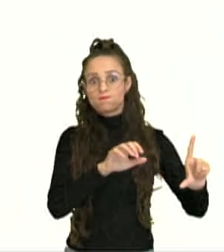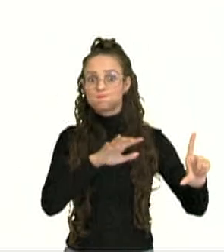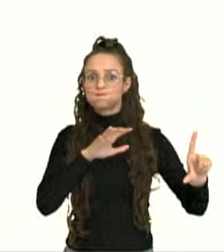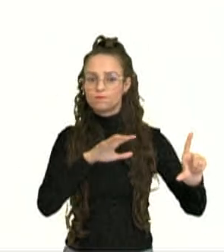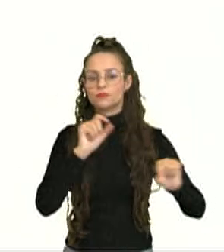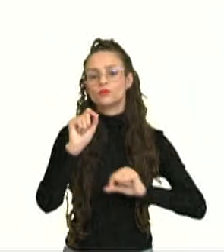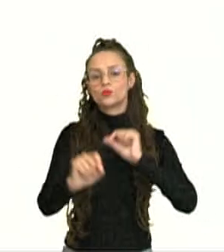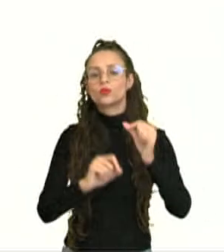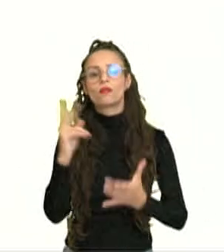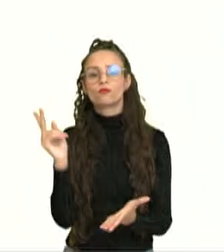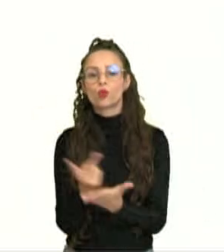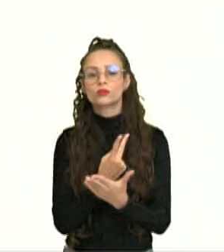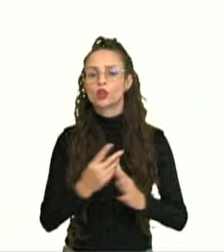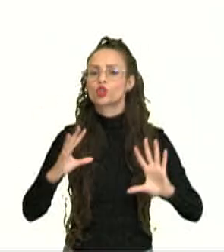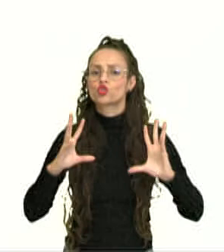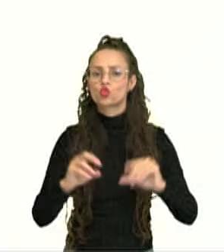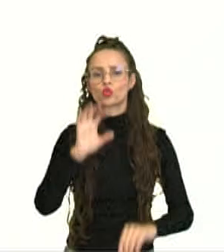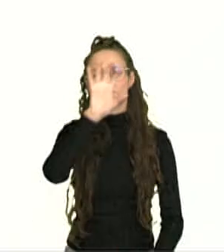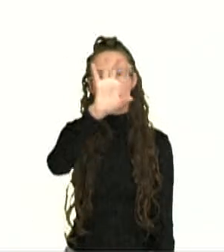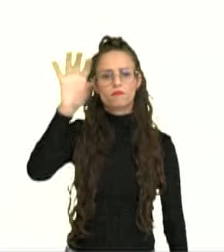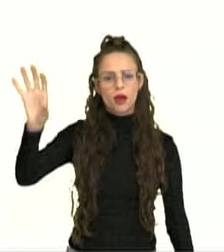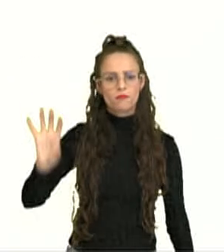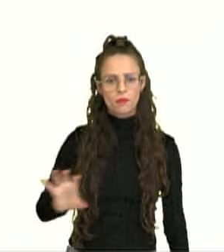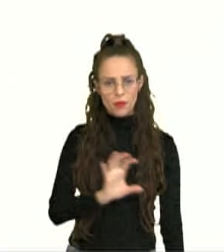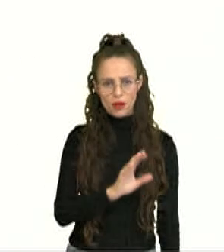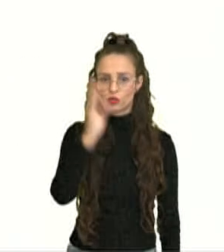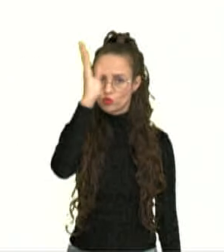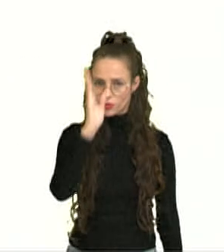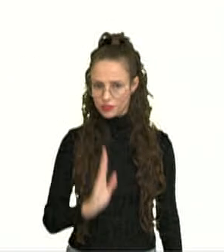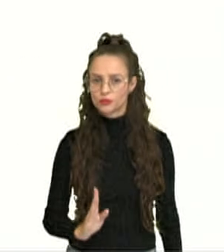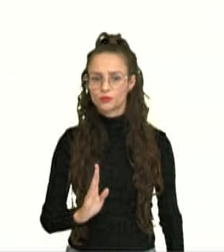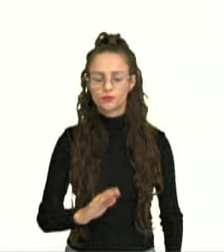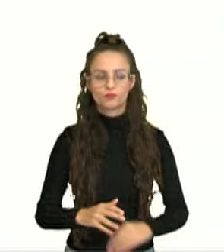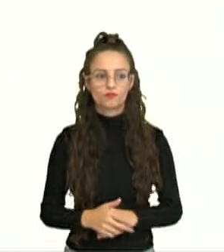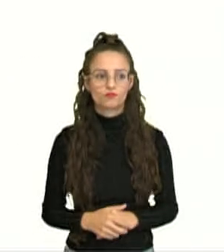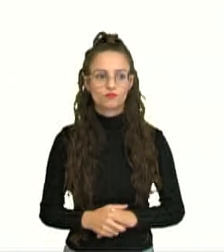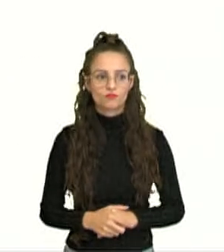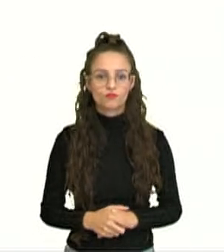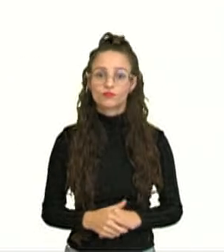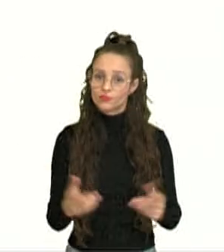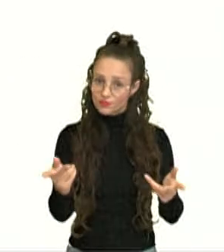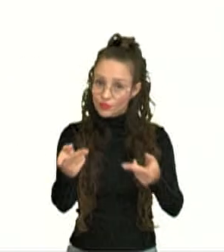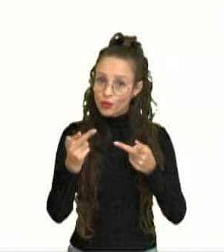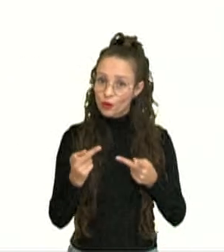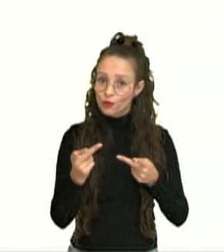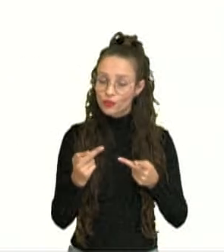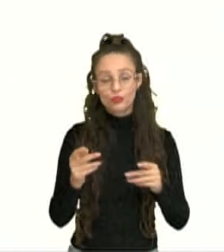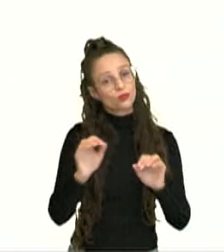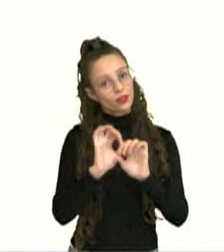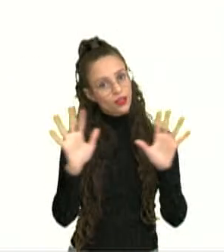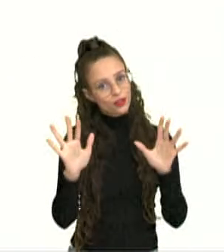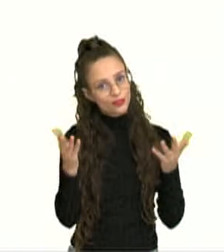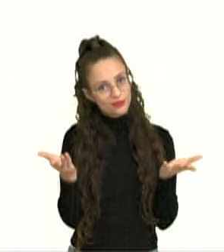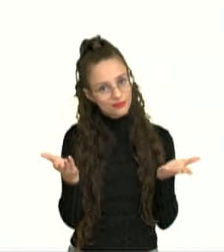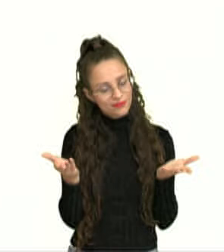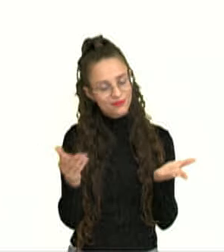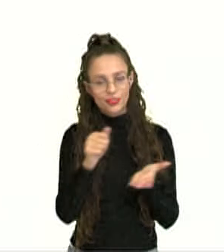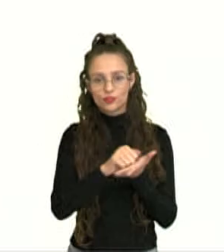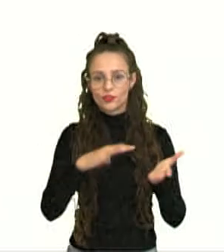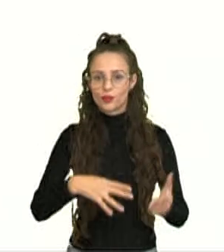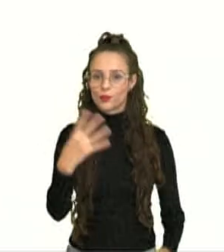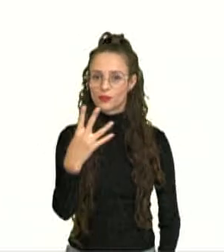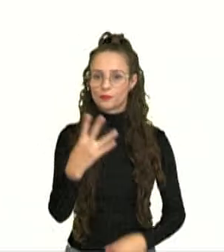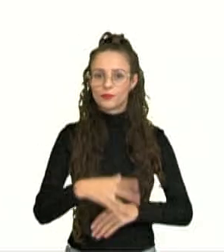tubo ocorreram em todas as grandes regiões do Brasil. Te convido, claro, à